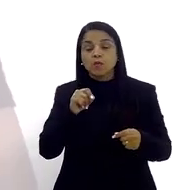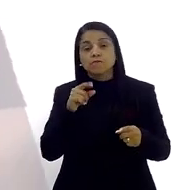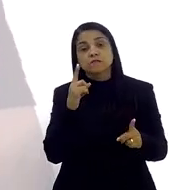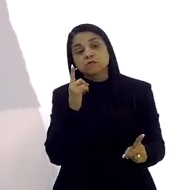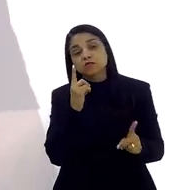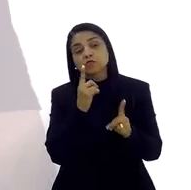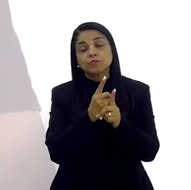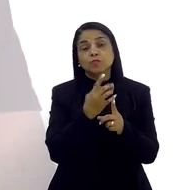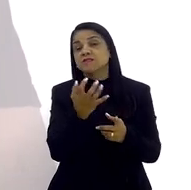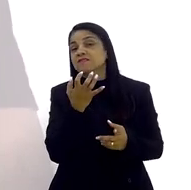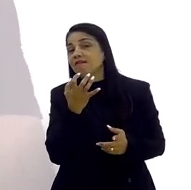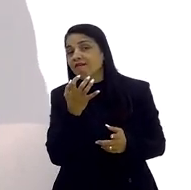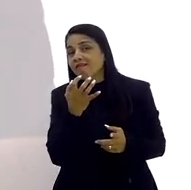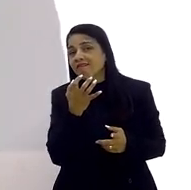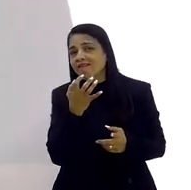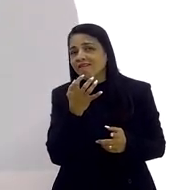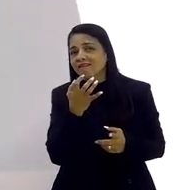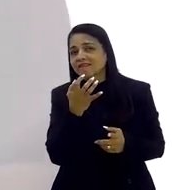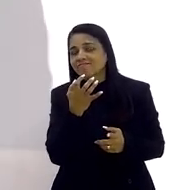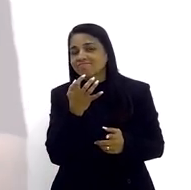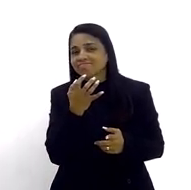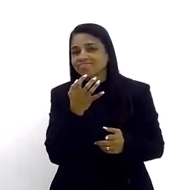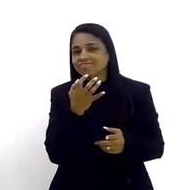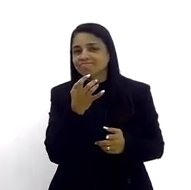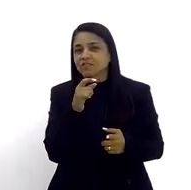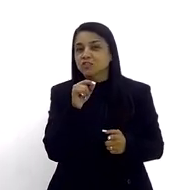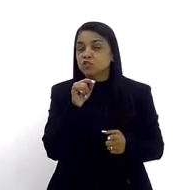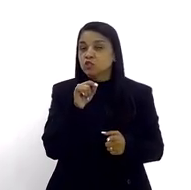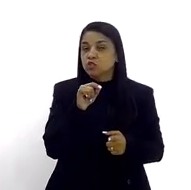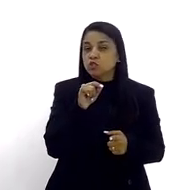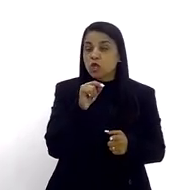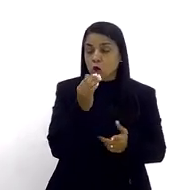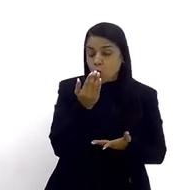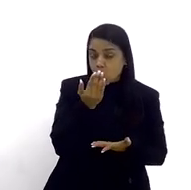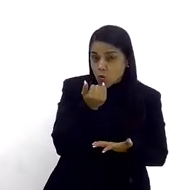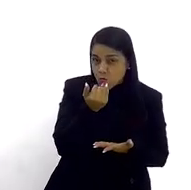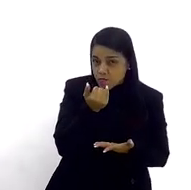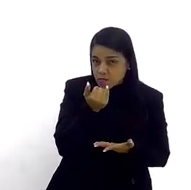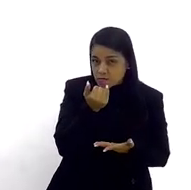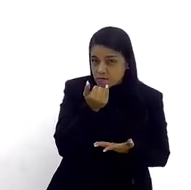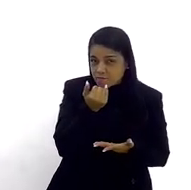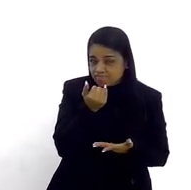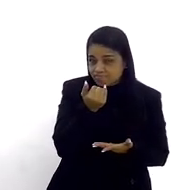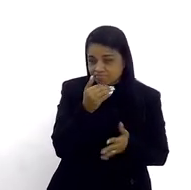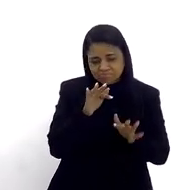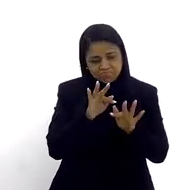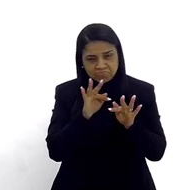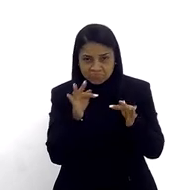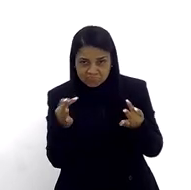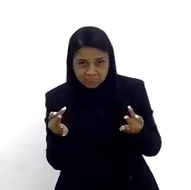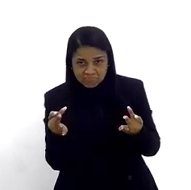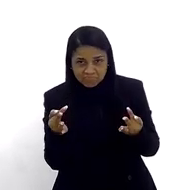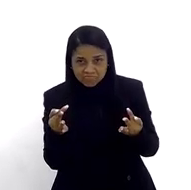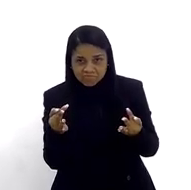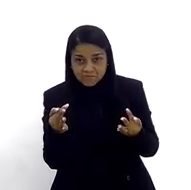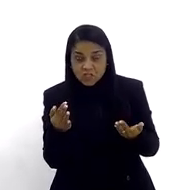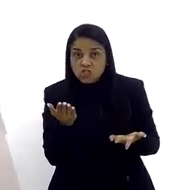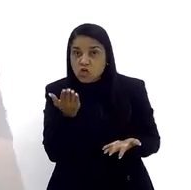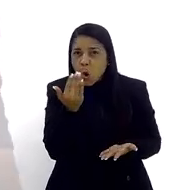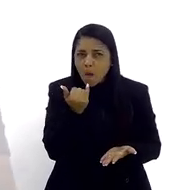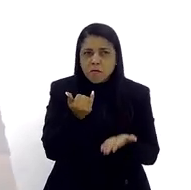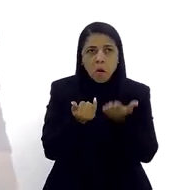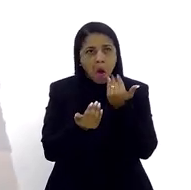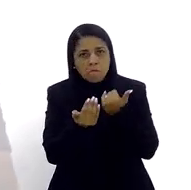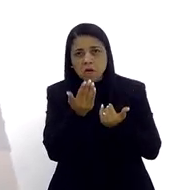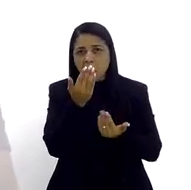tudo que você quer você vai descobrir se você se a comida que você come que é uma coisa simples a gente